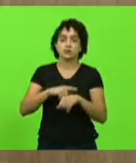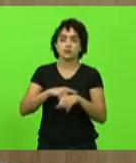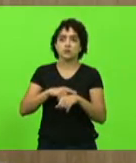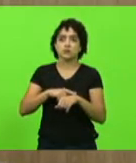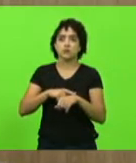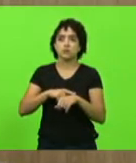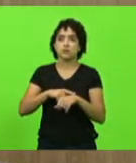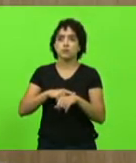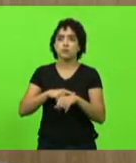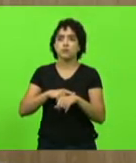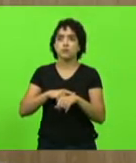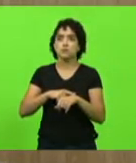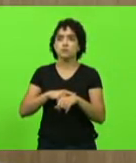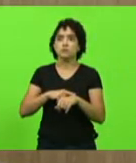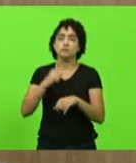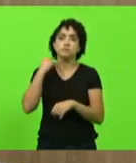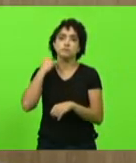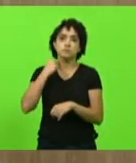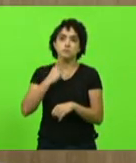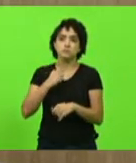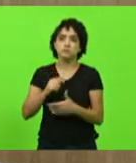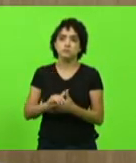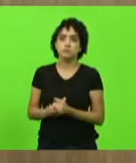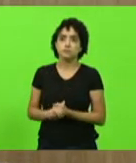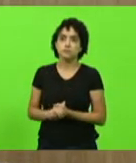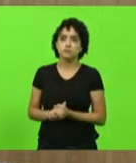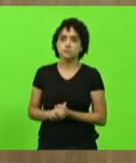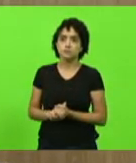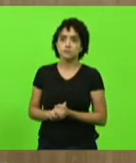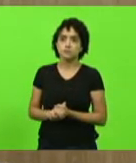Silvio Drevec.